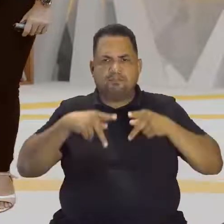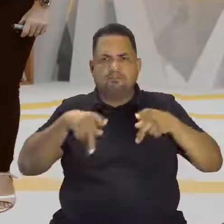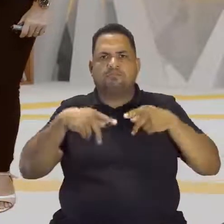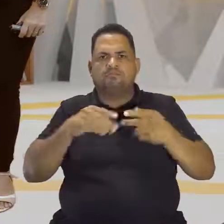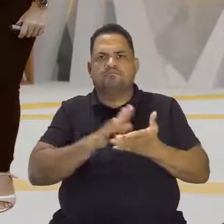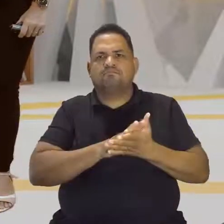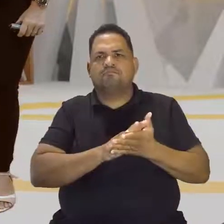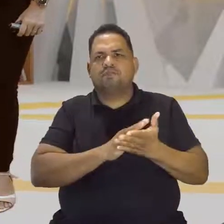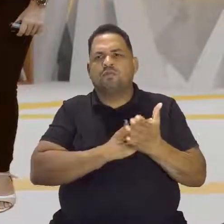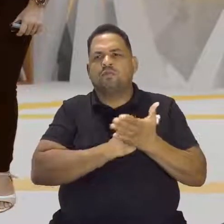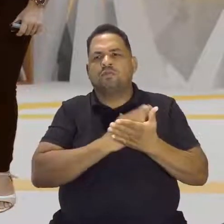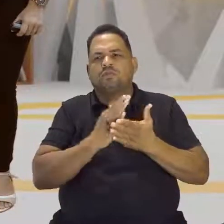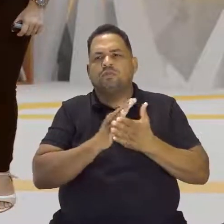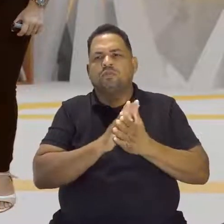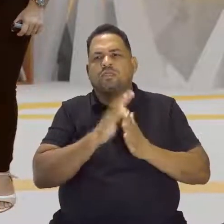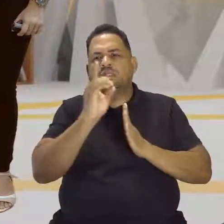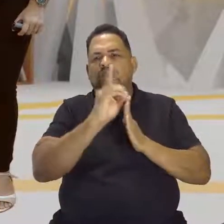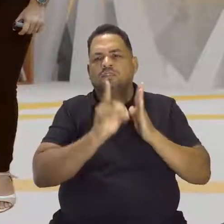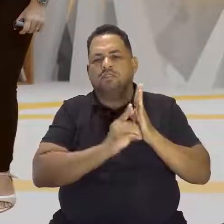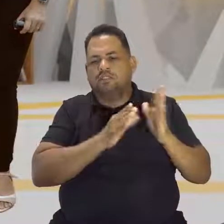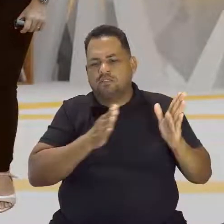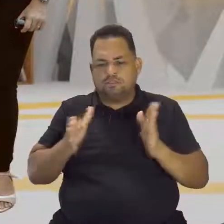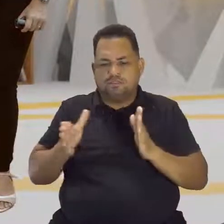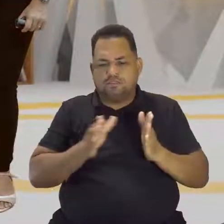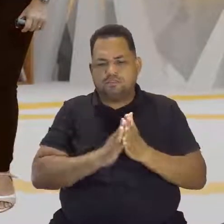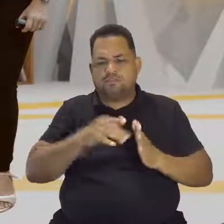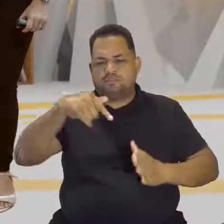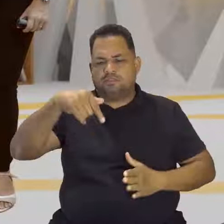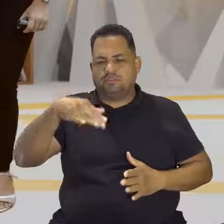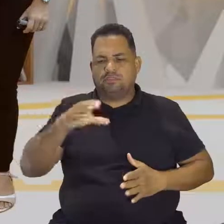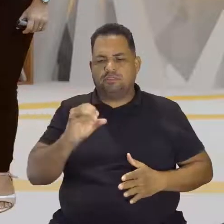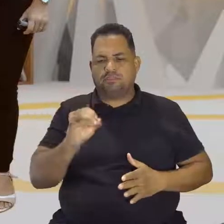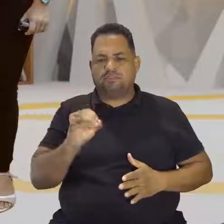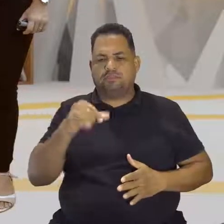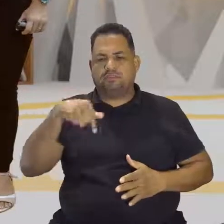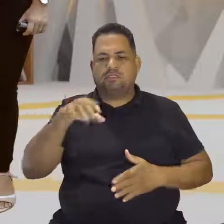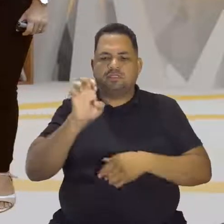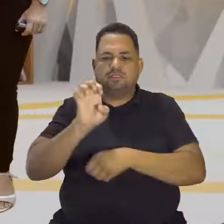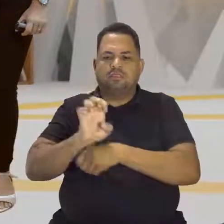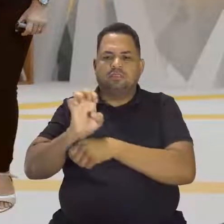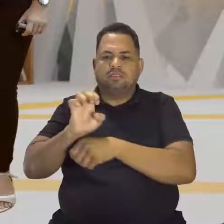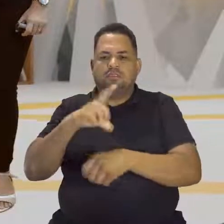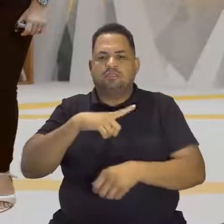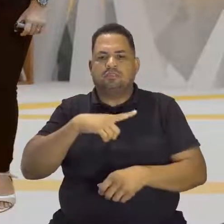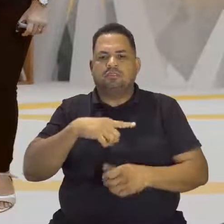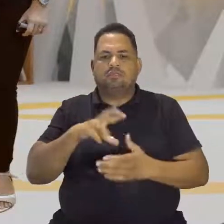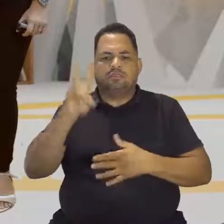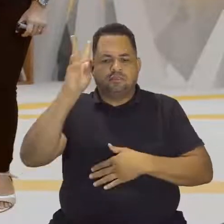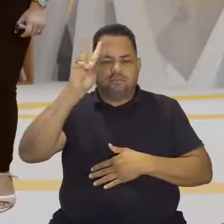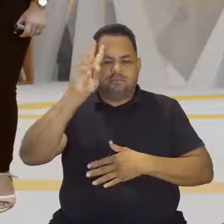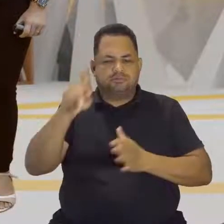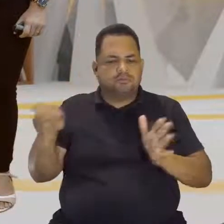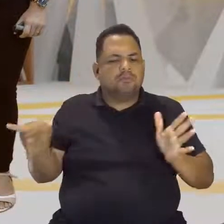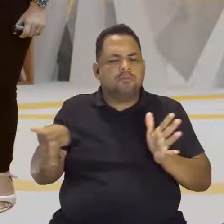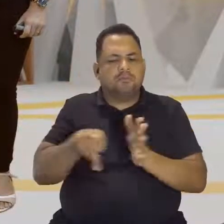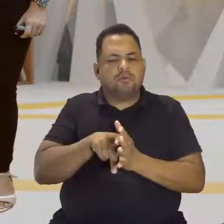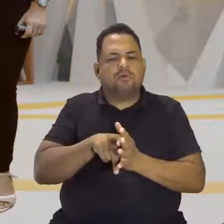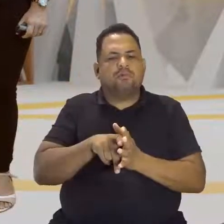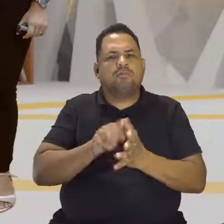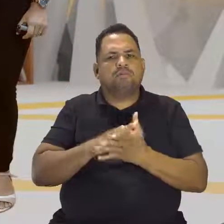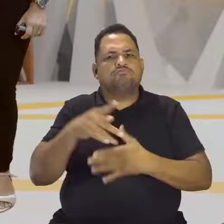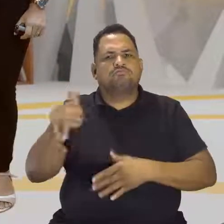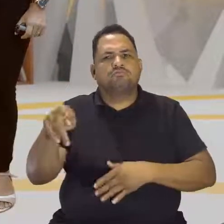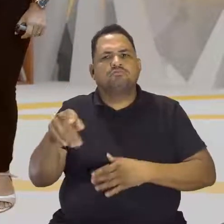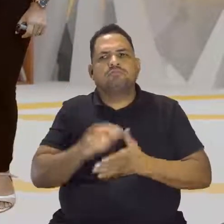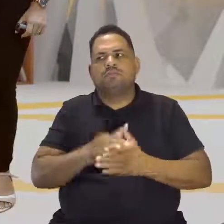década de 70 aqui no nosso estado. E a gente tem uma história bem peculiar, né, que atravessa aí, que